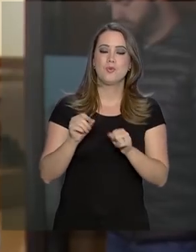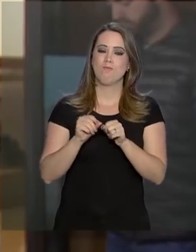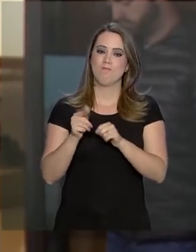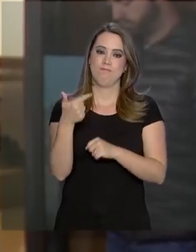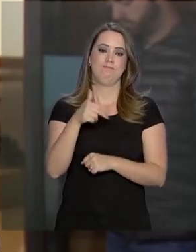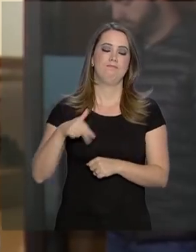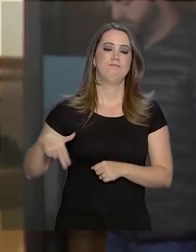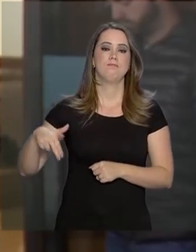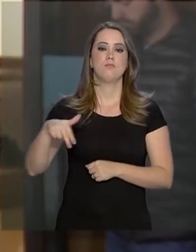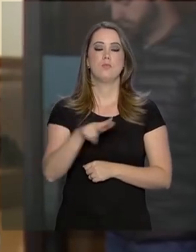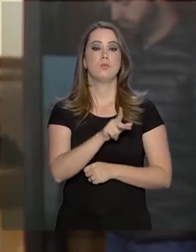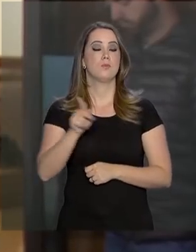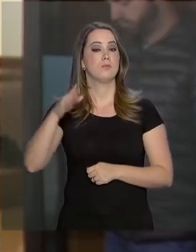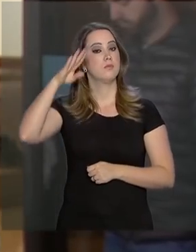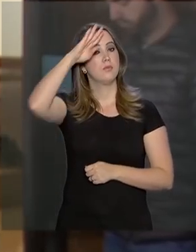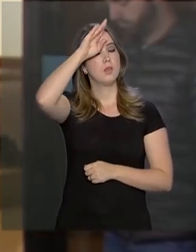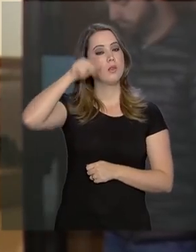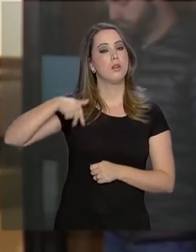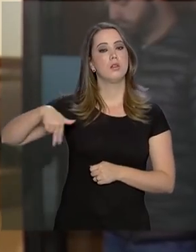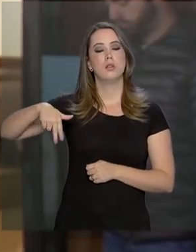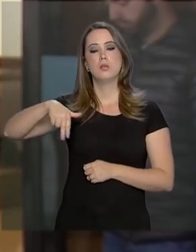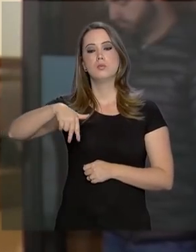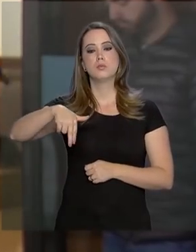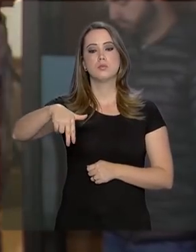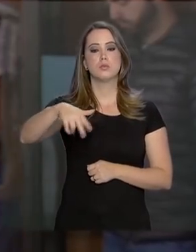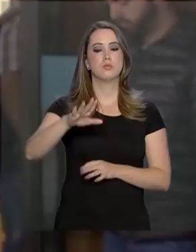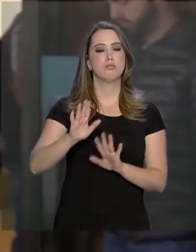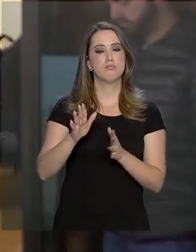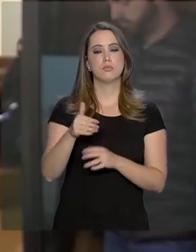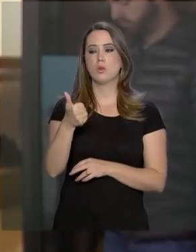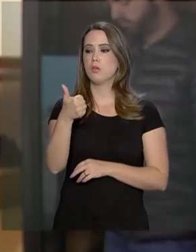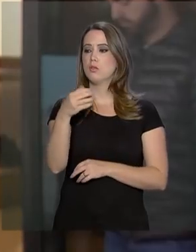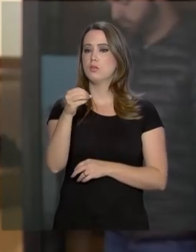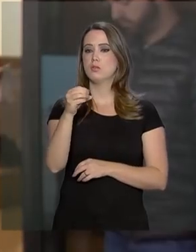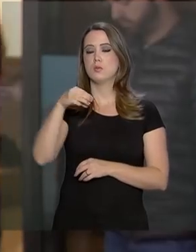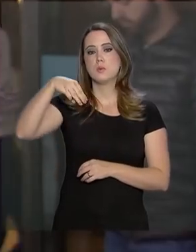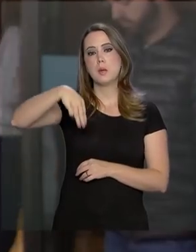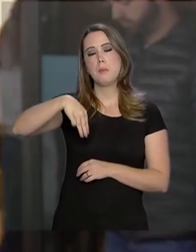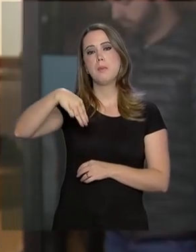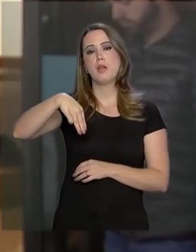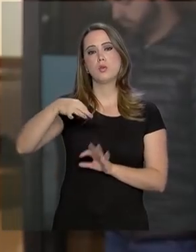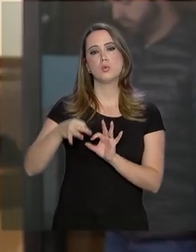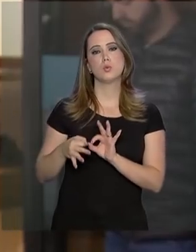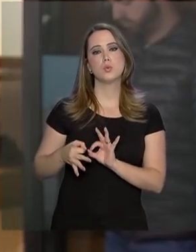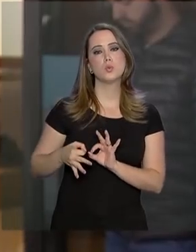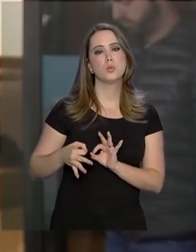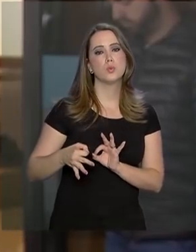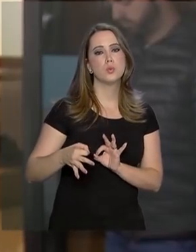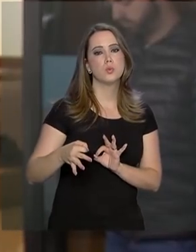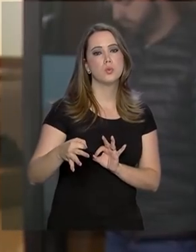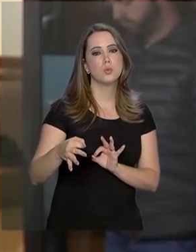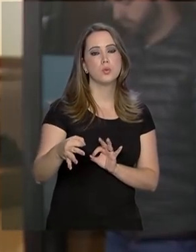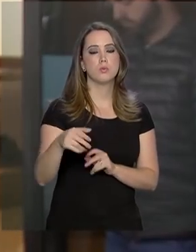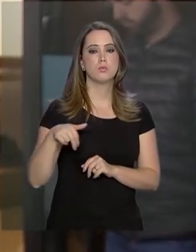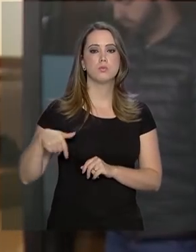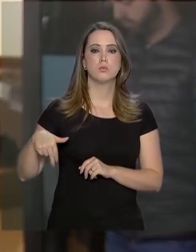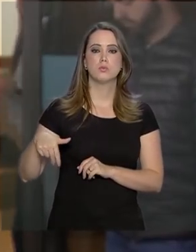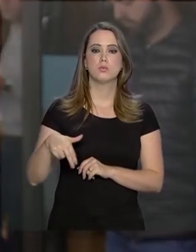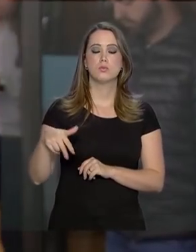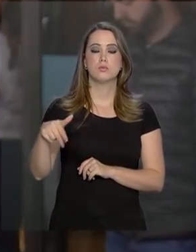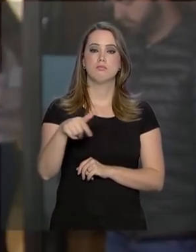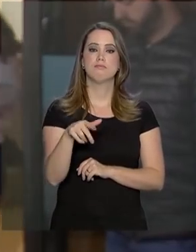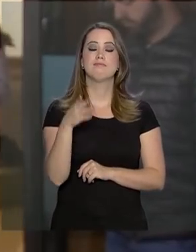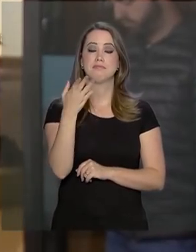imprensa Jair bolsonaro caminhou por cerca de 100 m e esse otimismo tanto do Presidente da